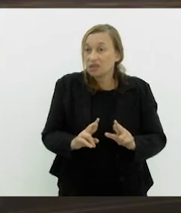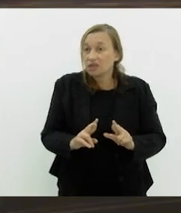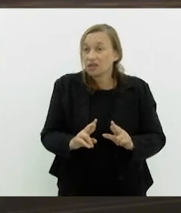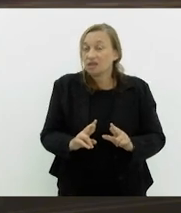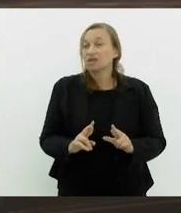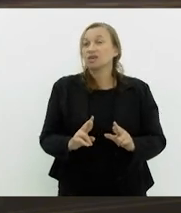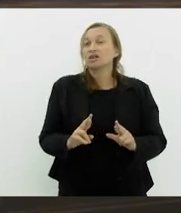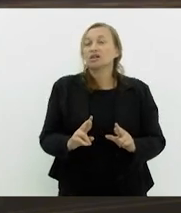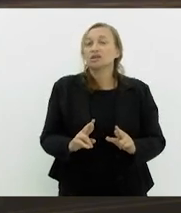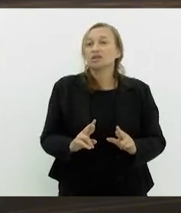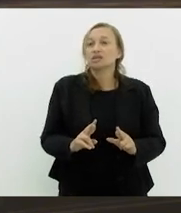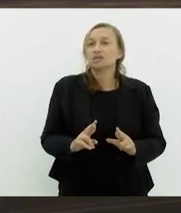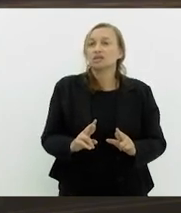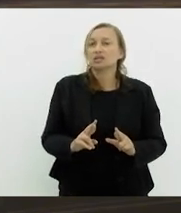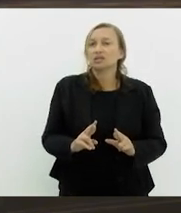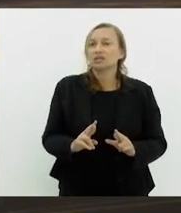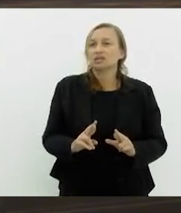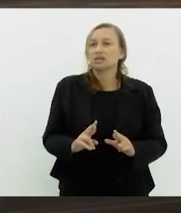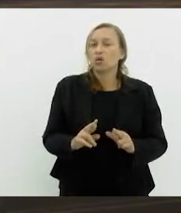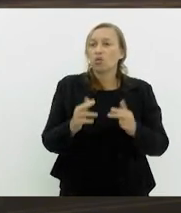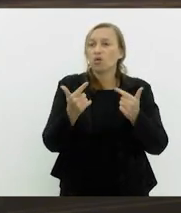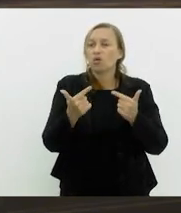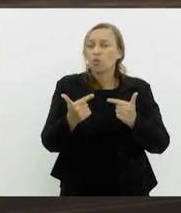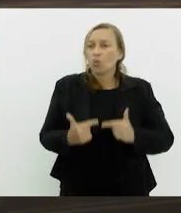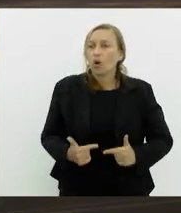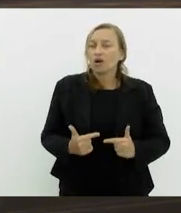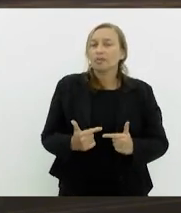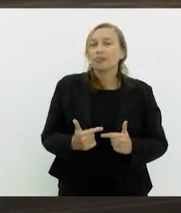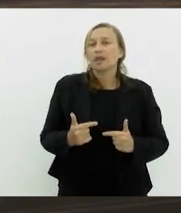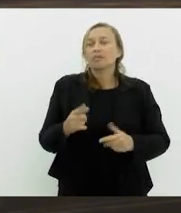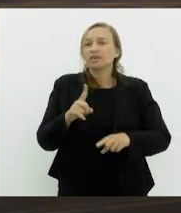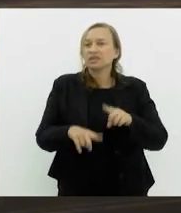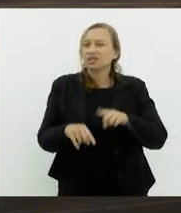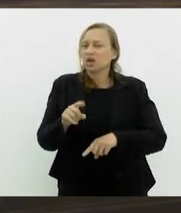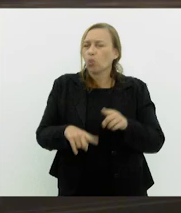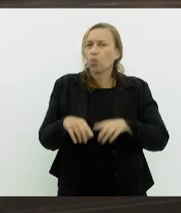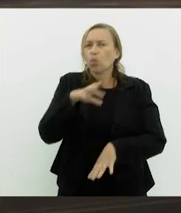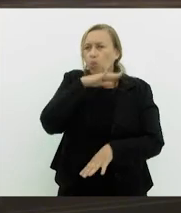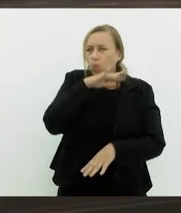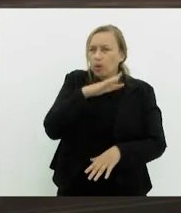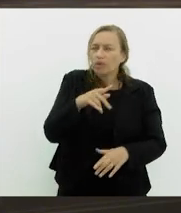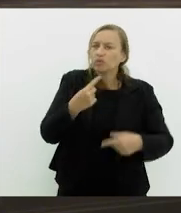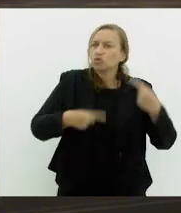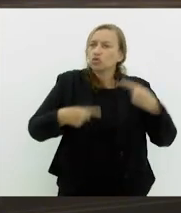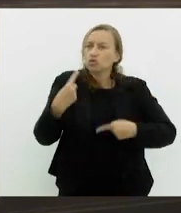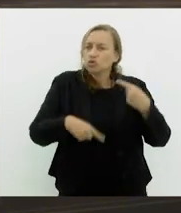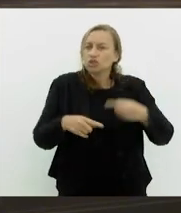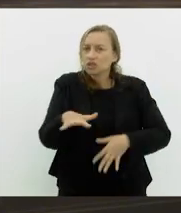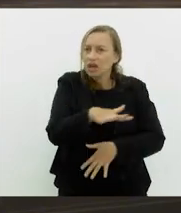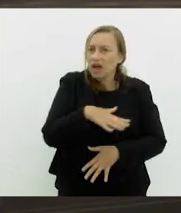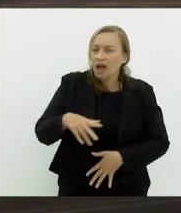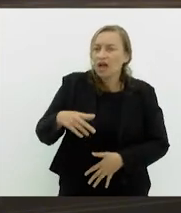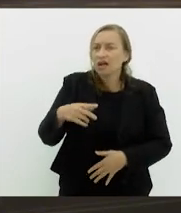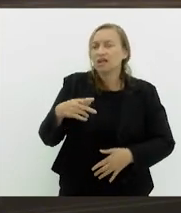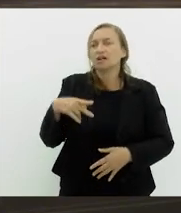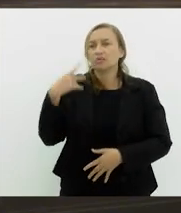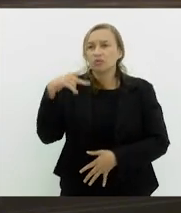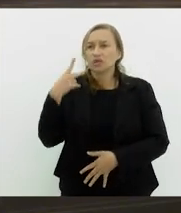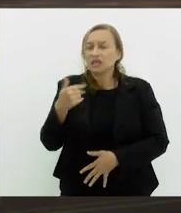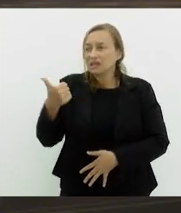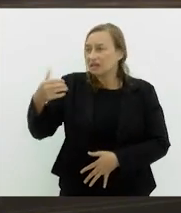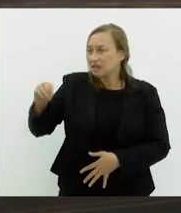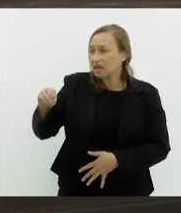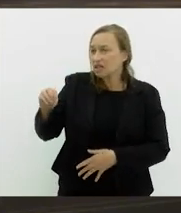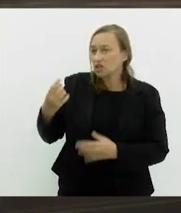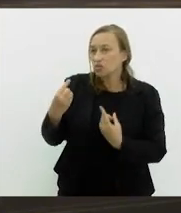material são muito ruins para que a gente consiga debater dentro do ambiente político ideias divergentes. Nós não